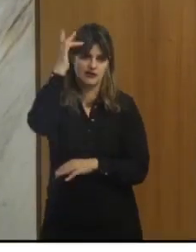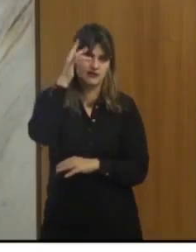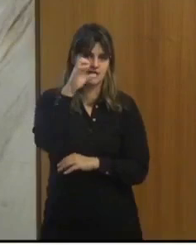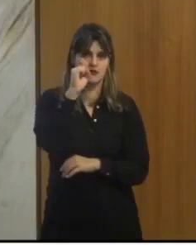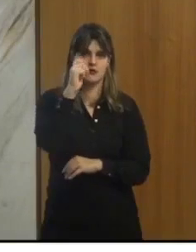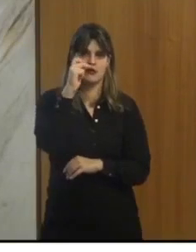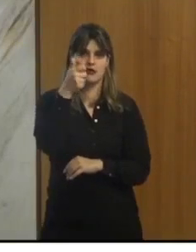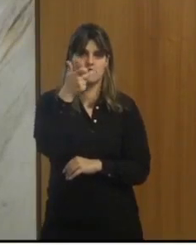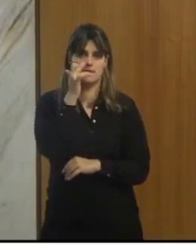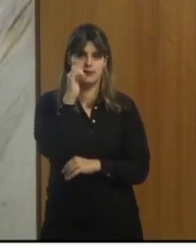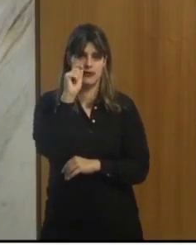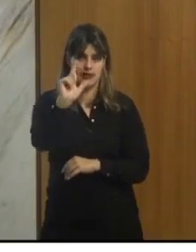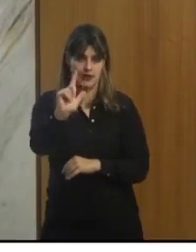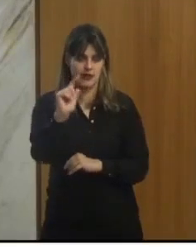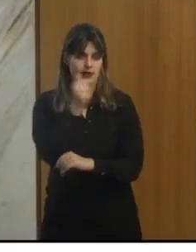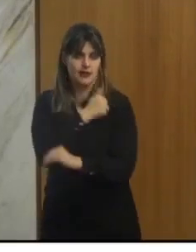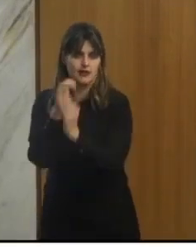Olmeiro, e